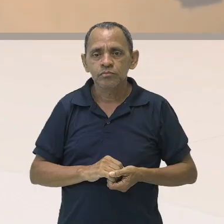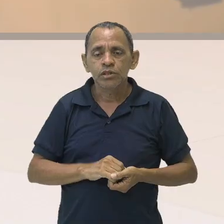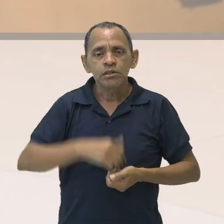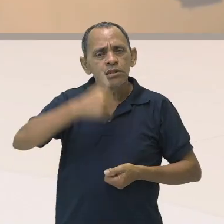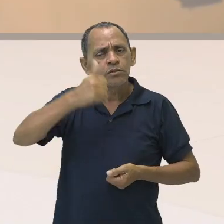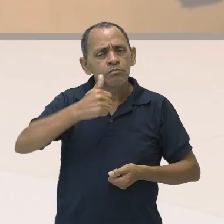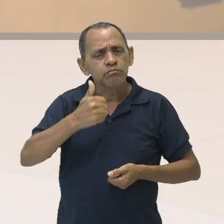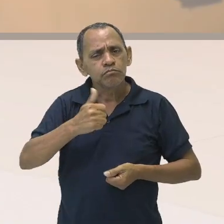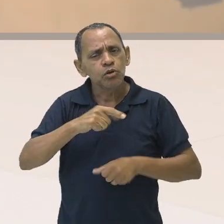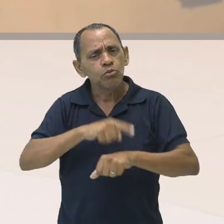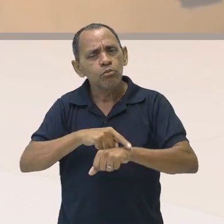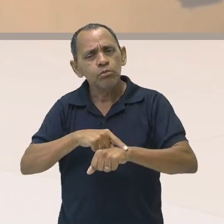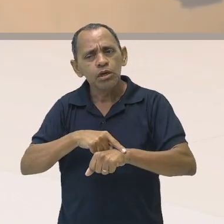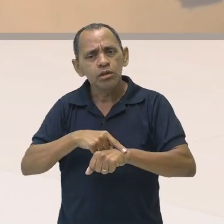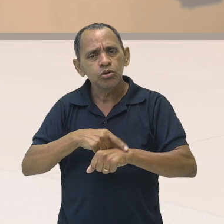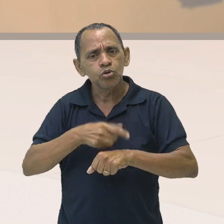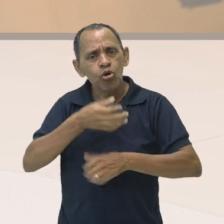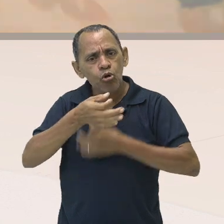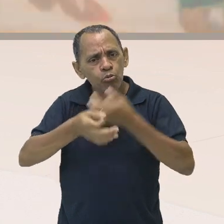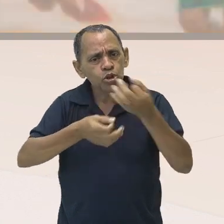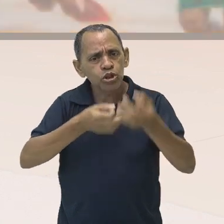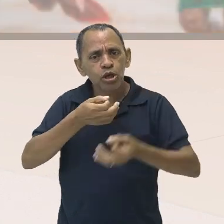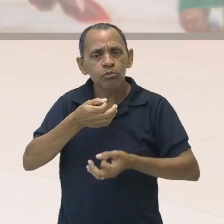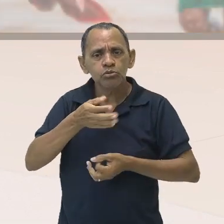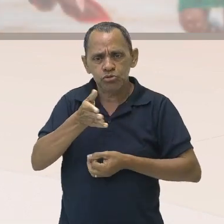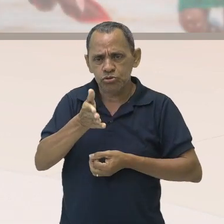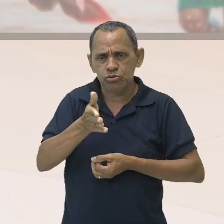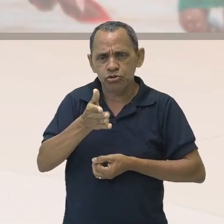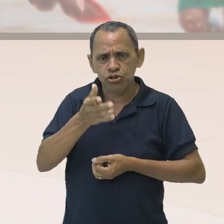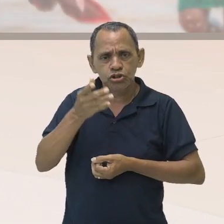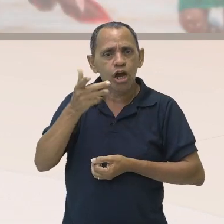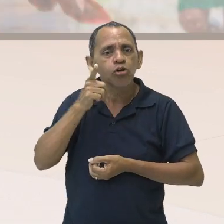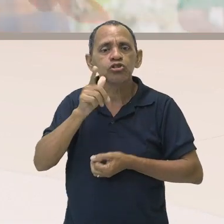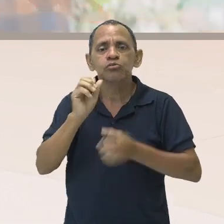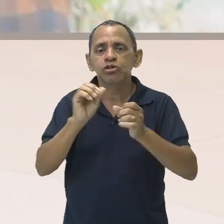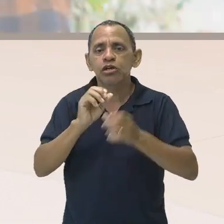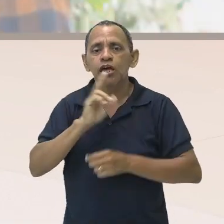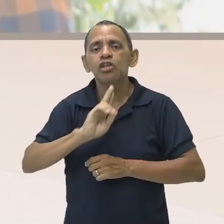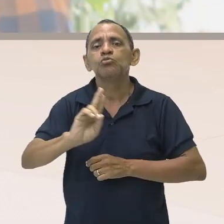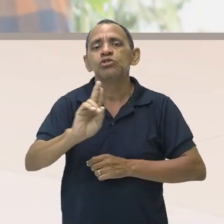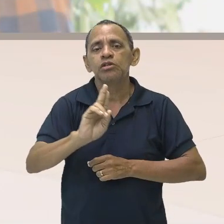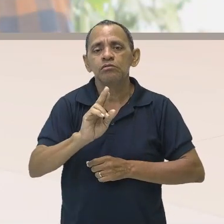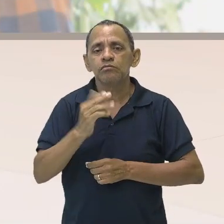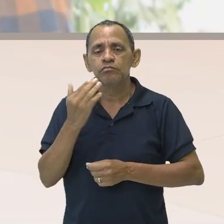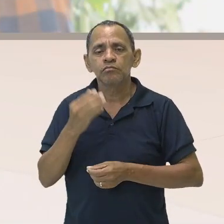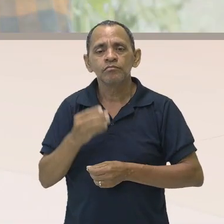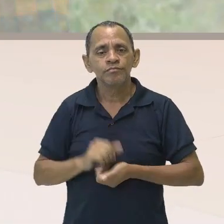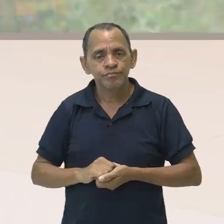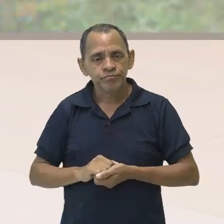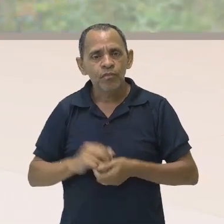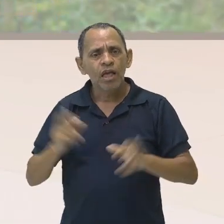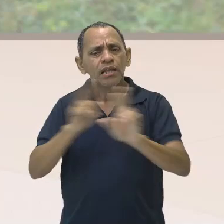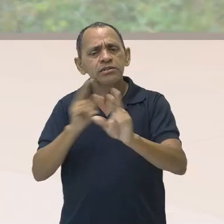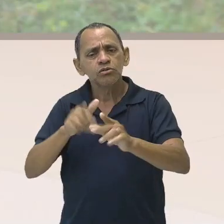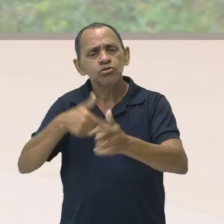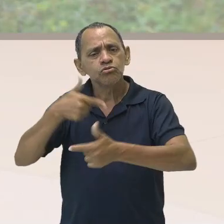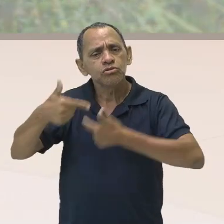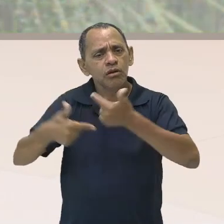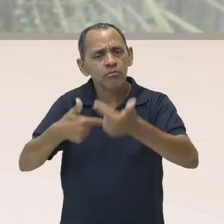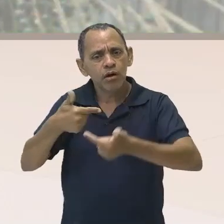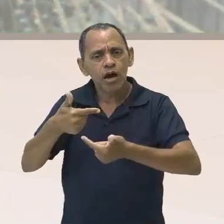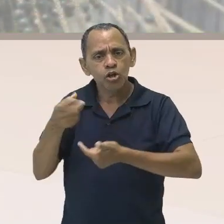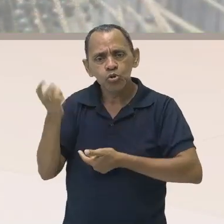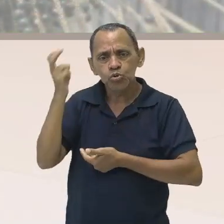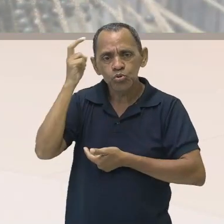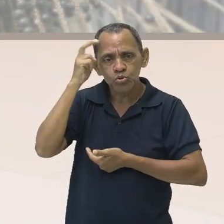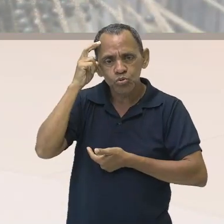aí, que a gente já comentou, a gente já consegue responder um pedaço aqui da nossa pergunta, tá? Qual a relação entre o trabalho, a